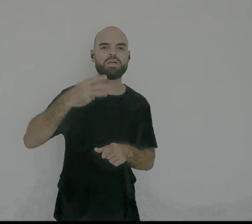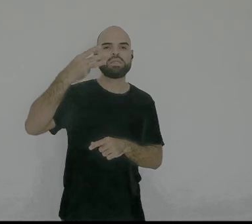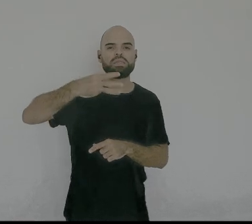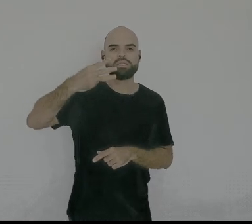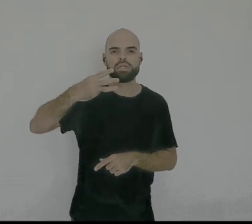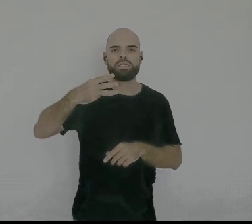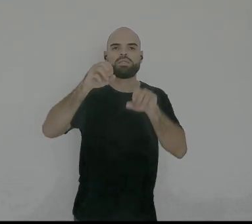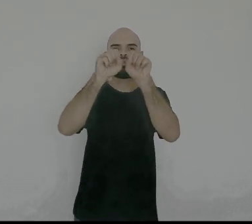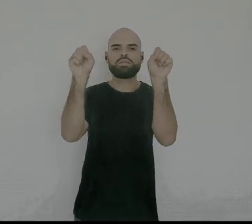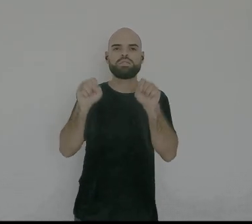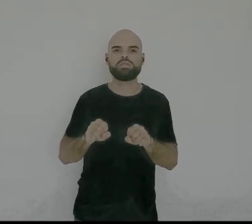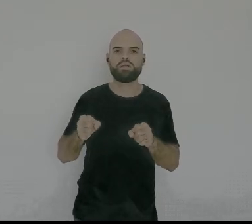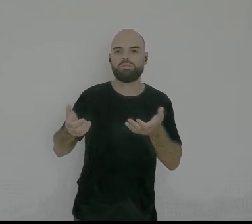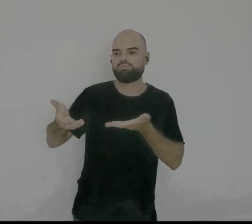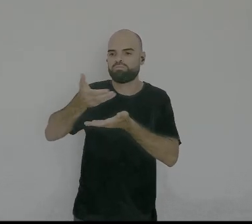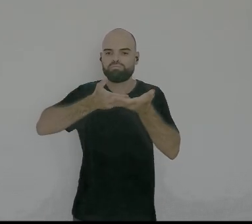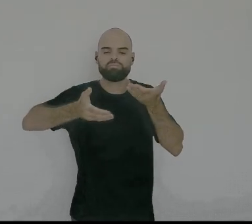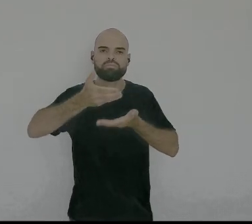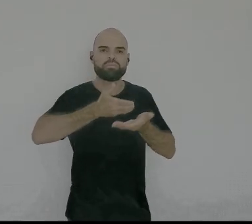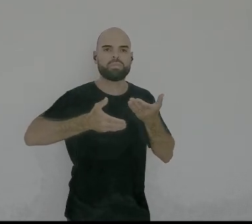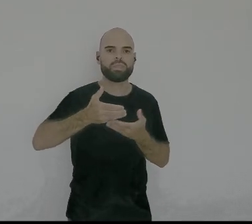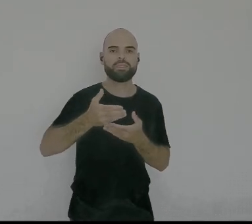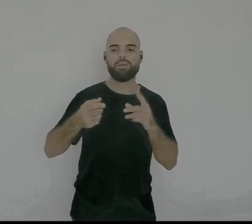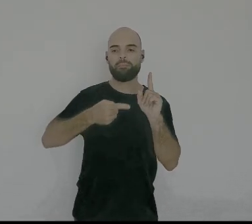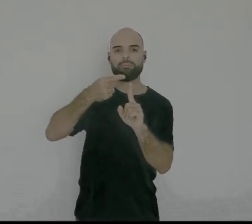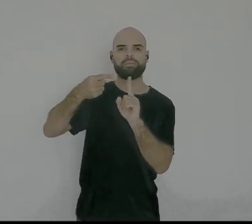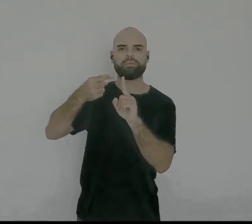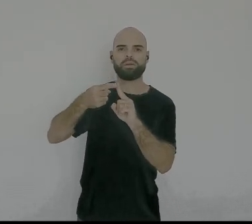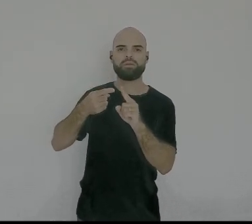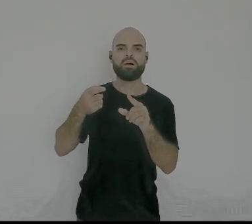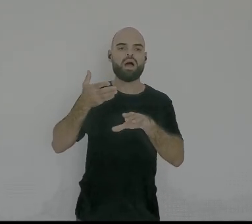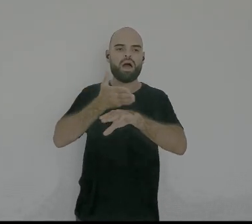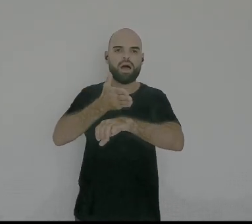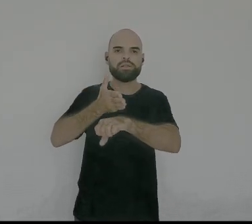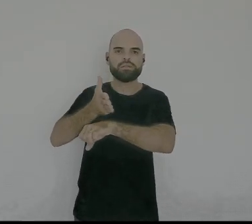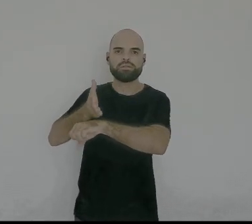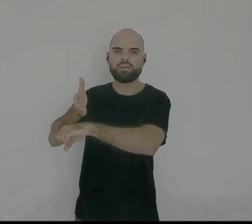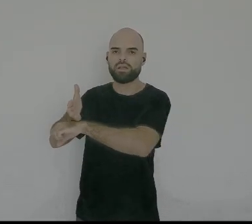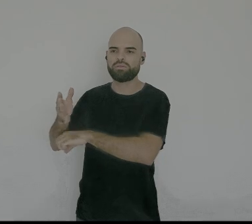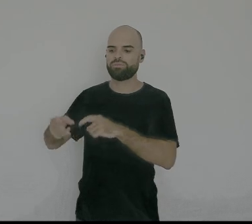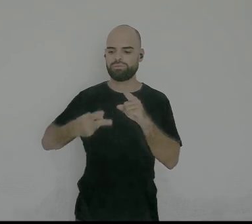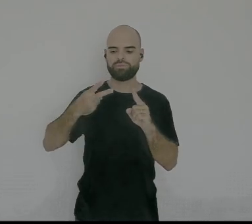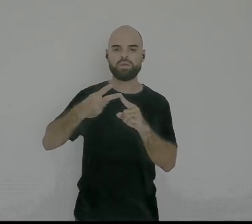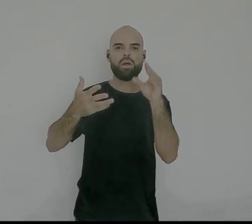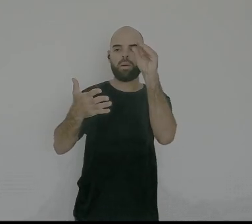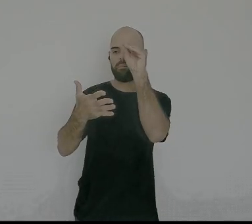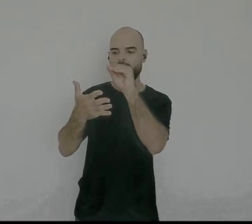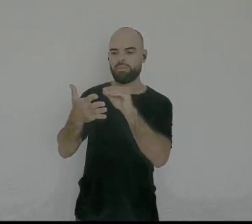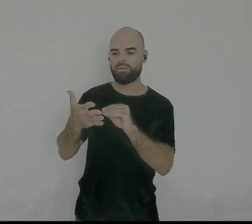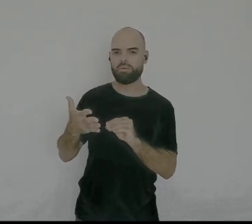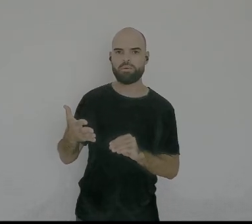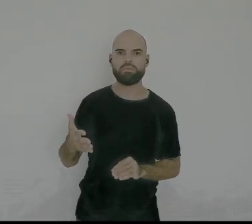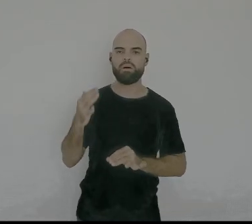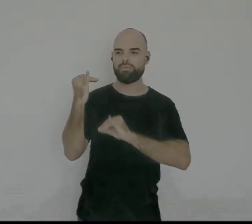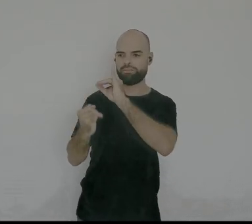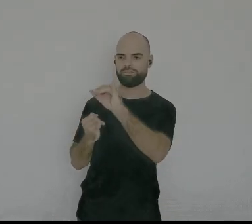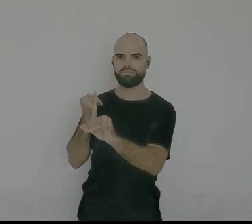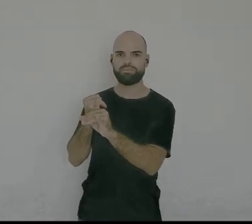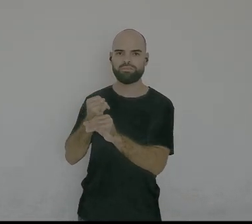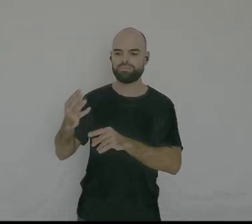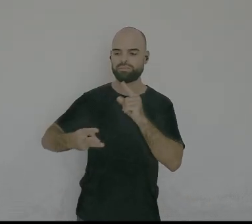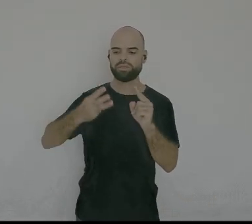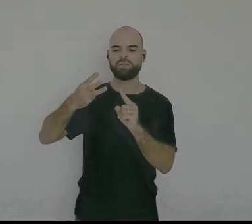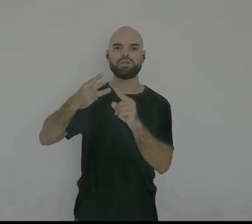E 3 sistemas logísticos, que também são transversais às redes. O sistema de acesso regulado,